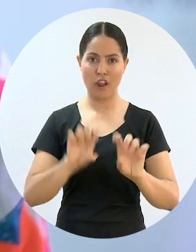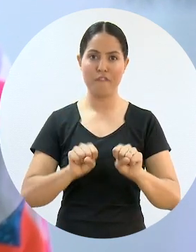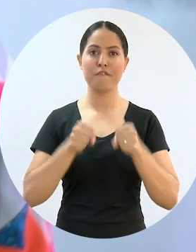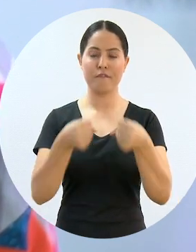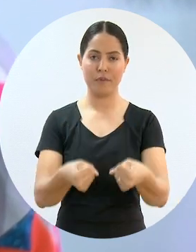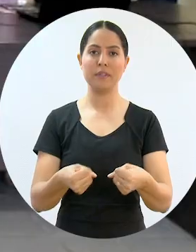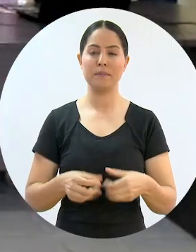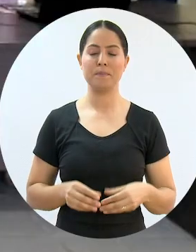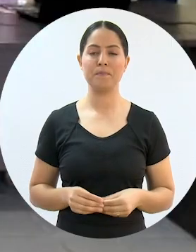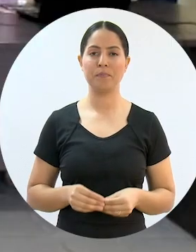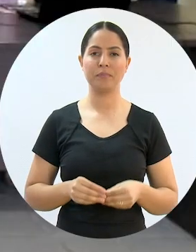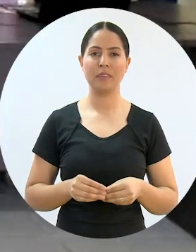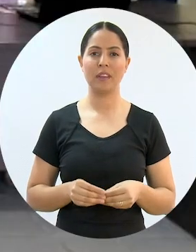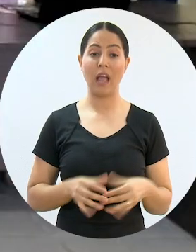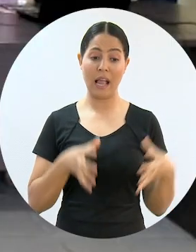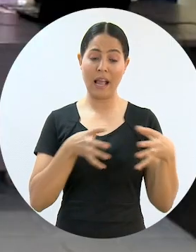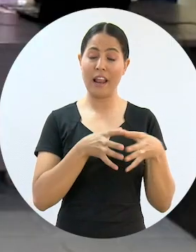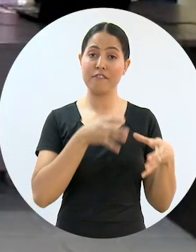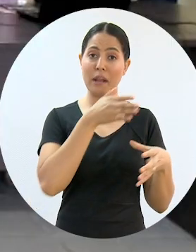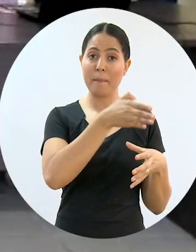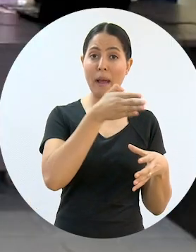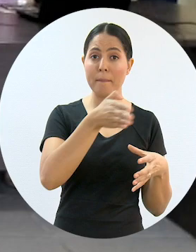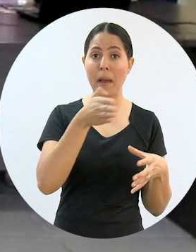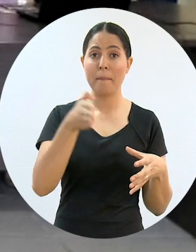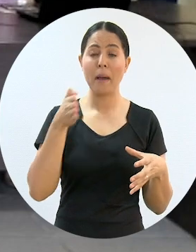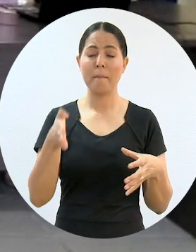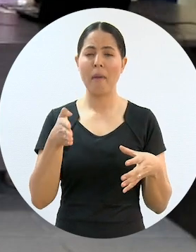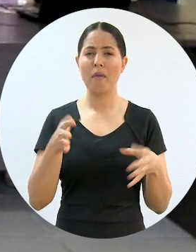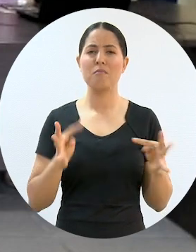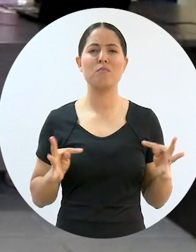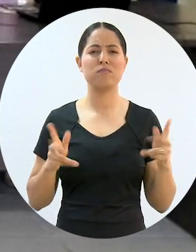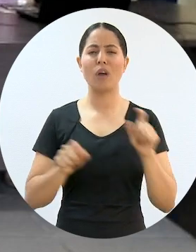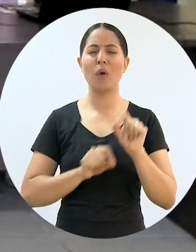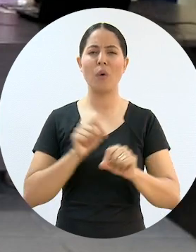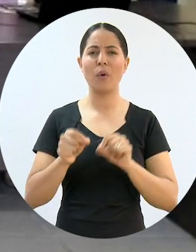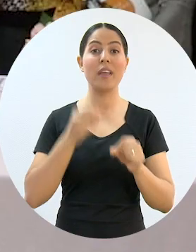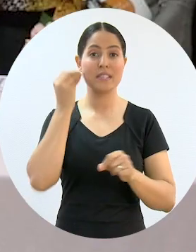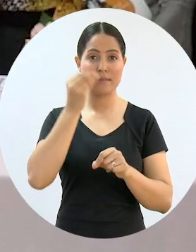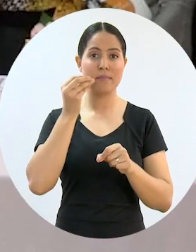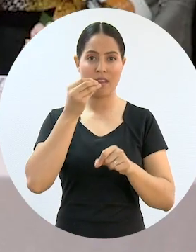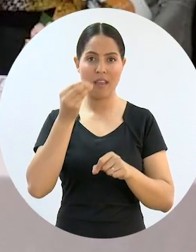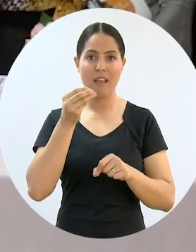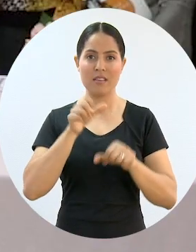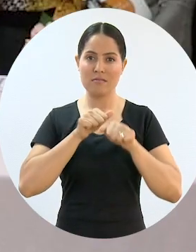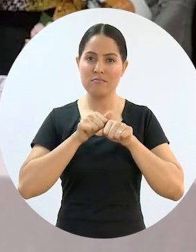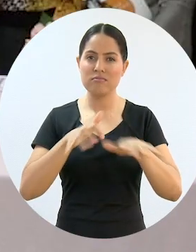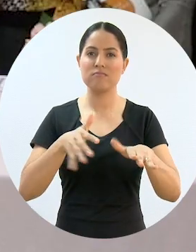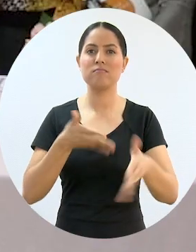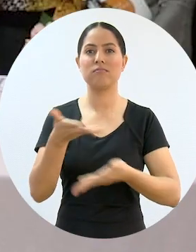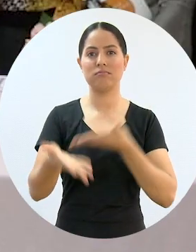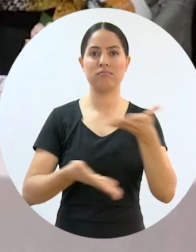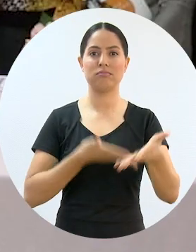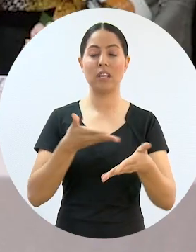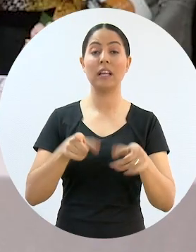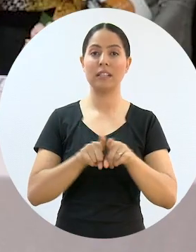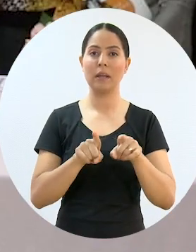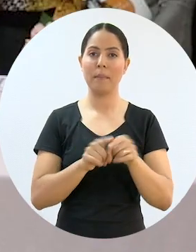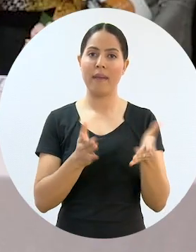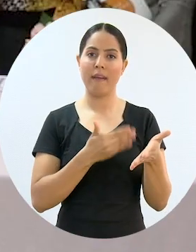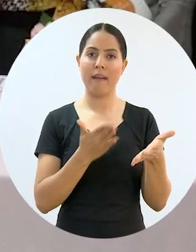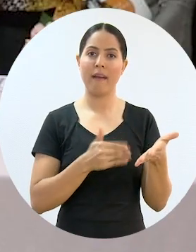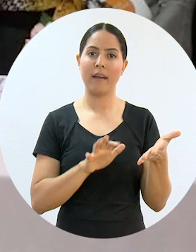mulher advogada. Por onde passou, a caravana cumpriu com o papel de compartilhar experiências, divulgar a cartilha